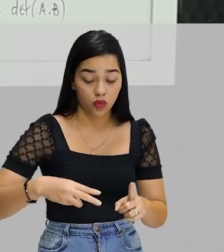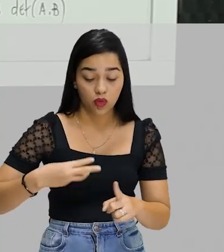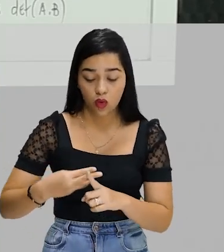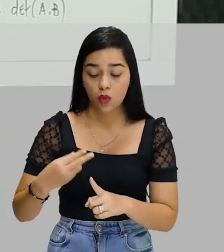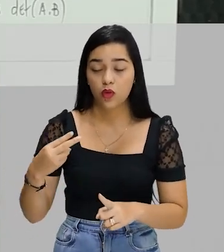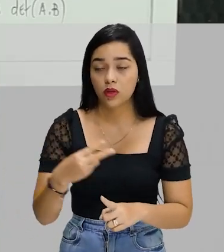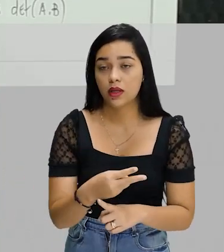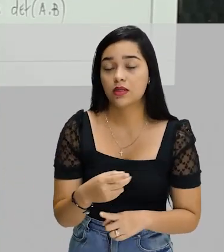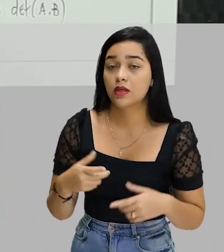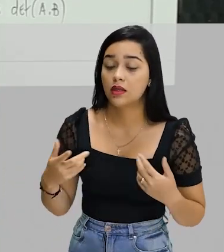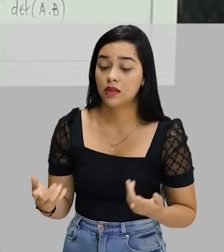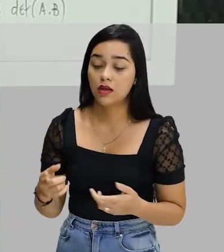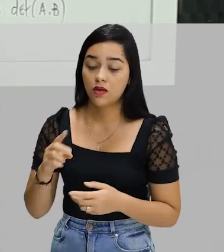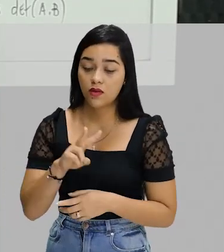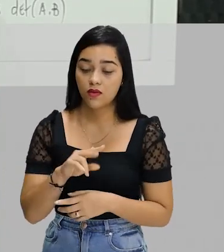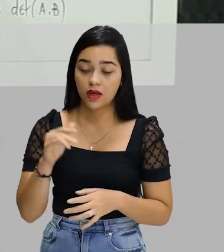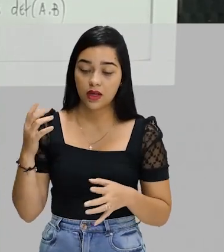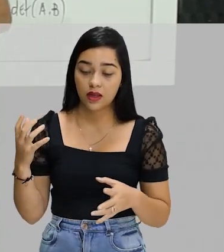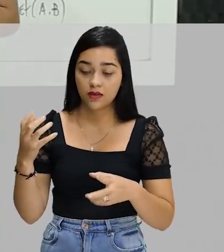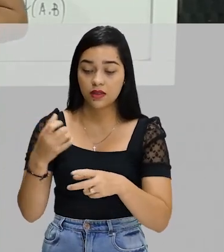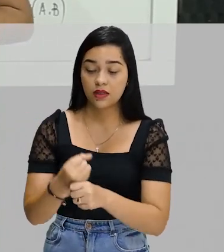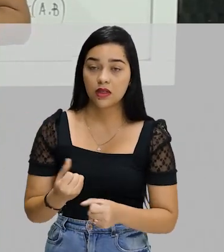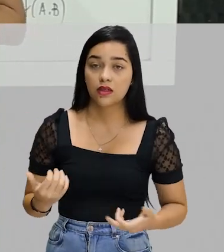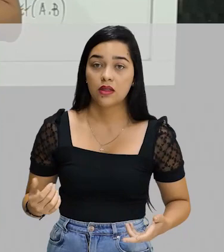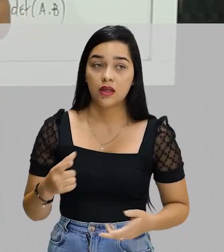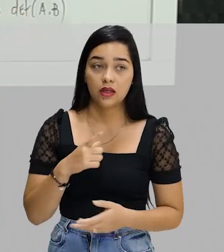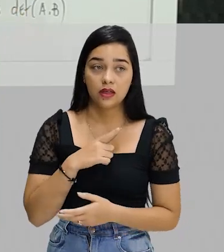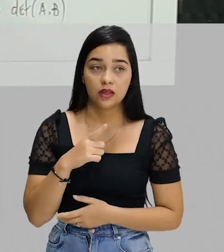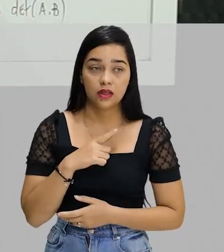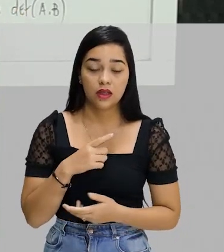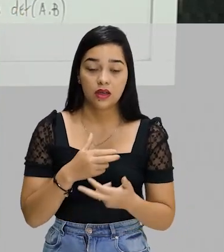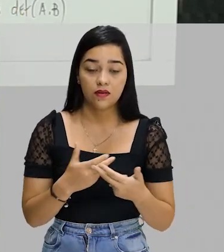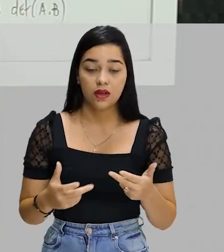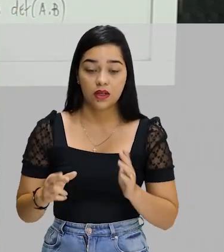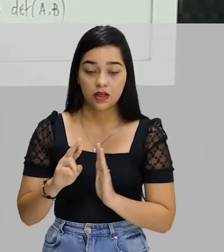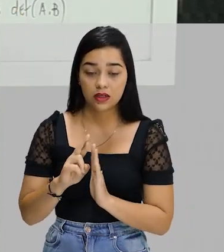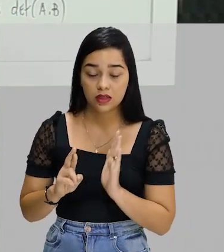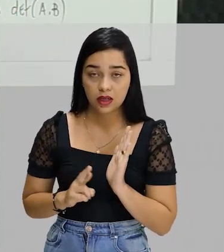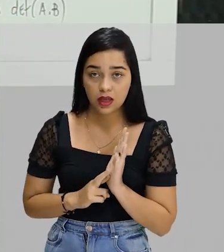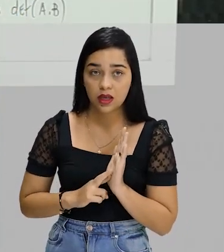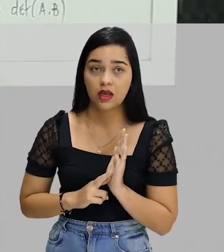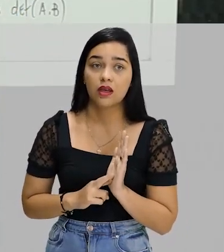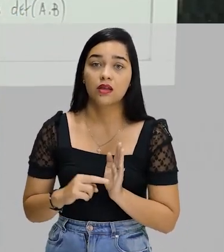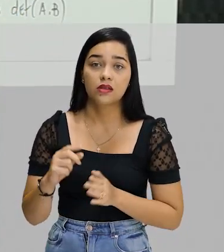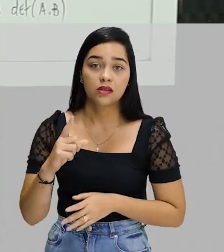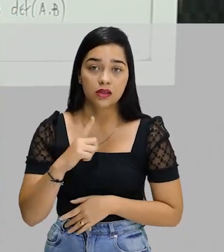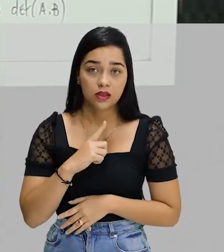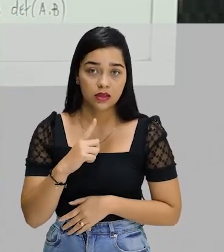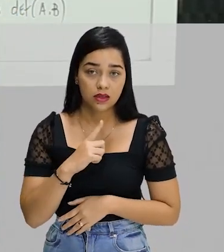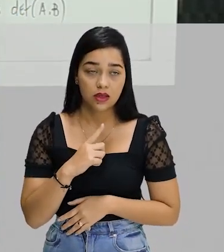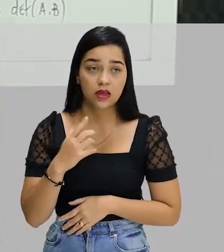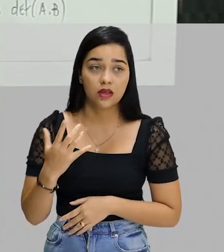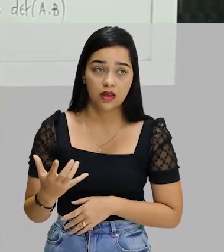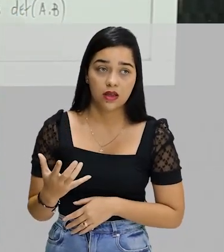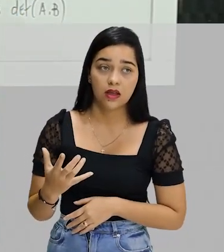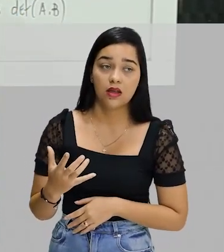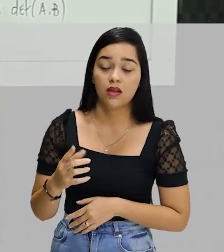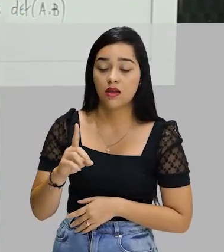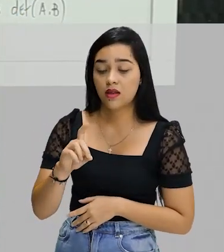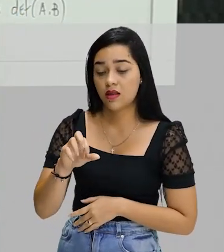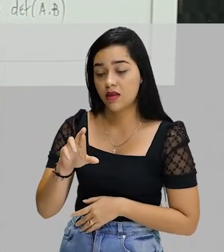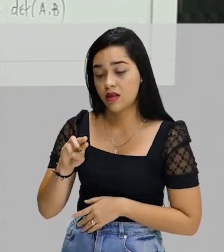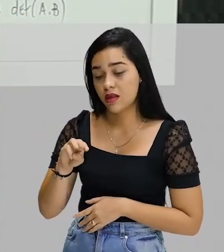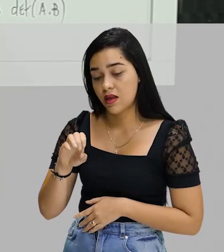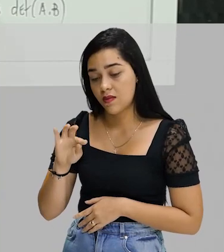Certinho, galera? Então a gente vai revisando, né, as regras, as propriedades que tornam o